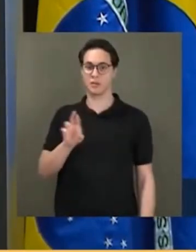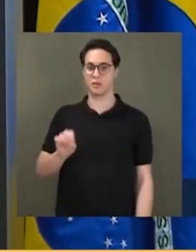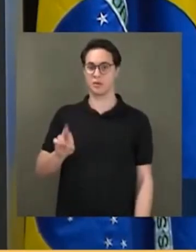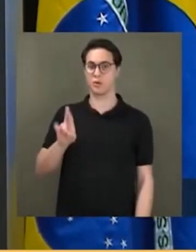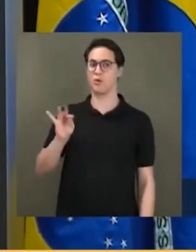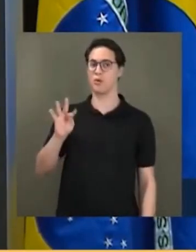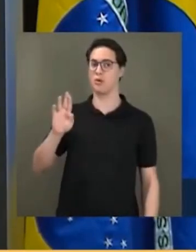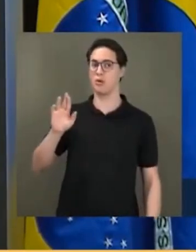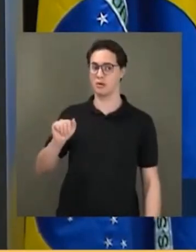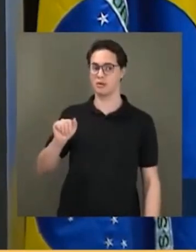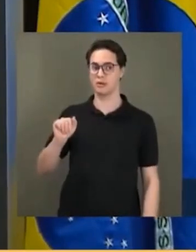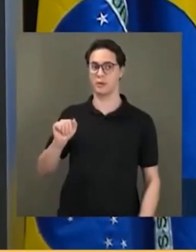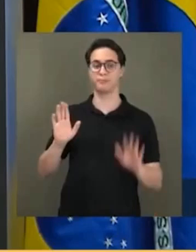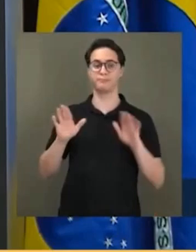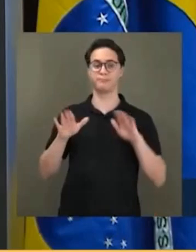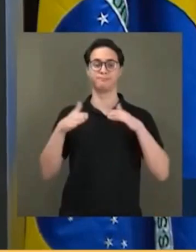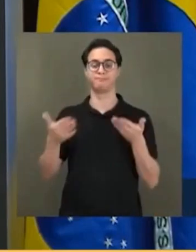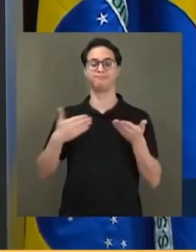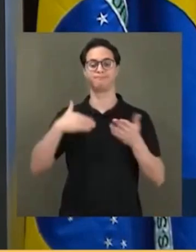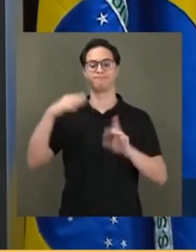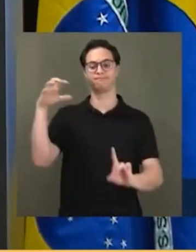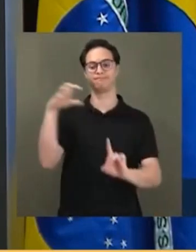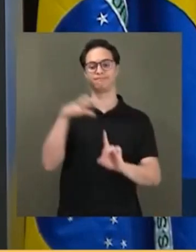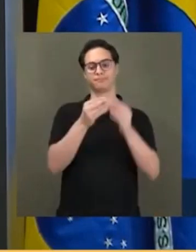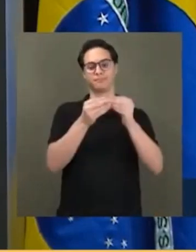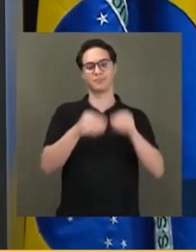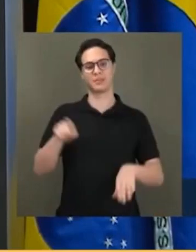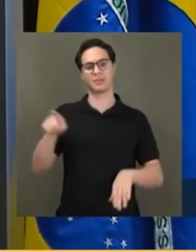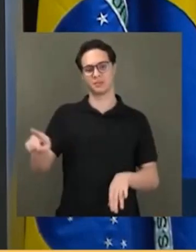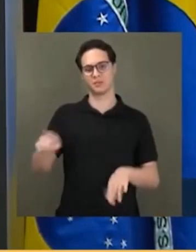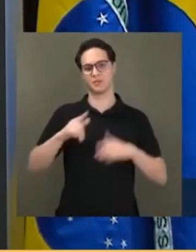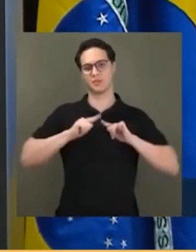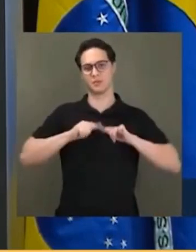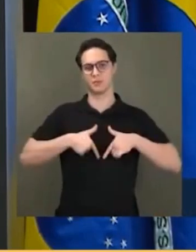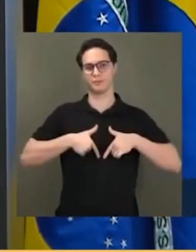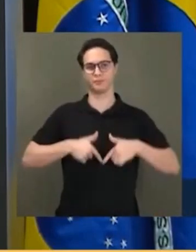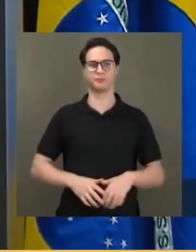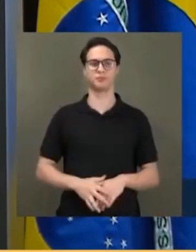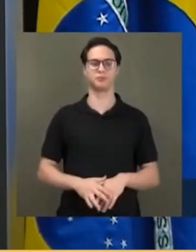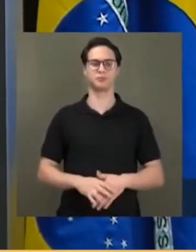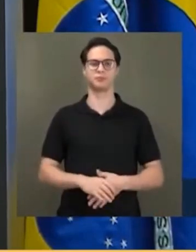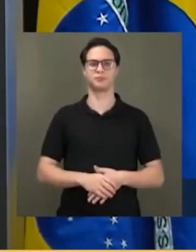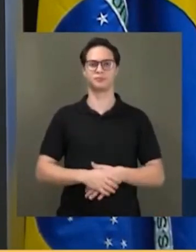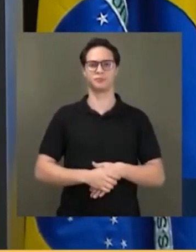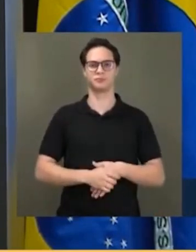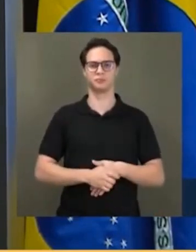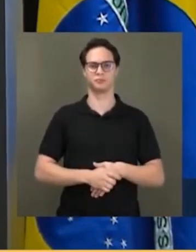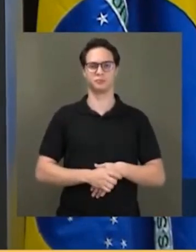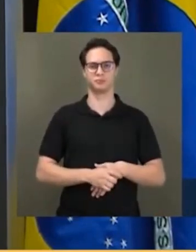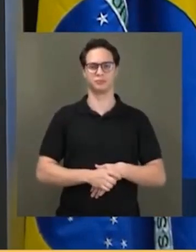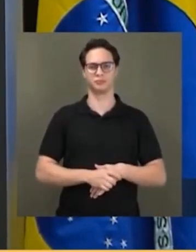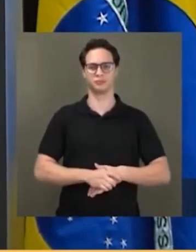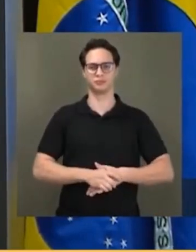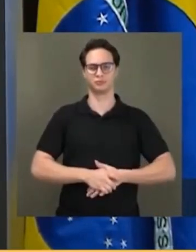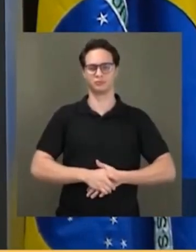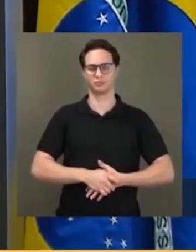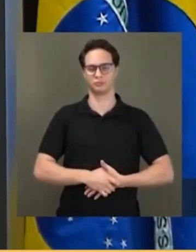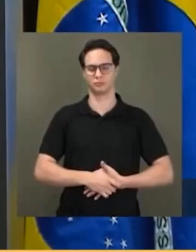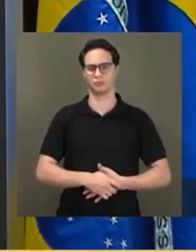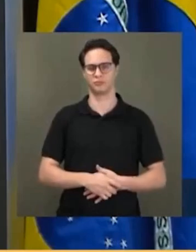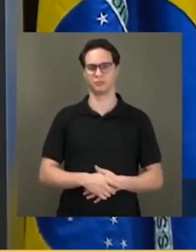detrimento direto a Israel nisso está incluído um dos